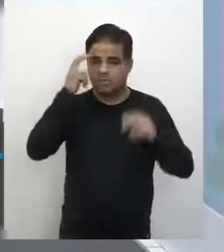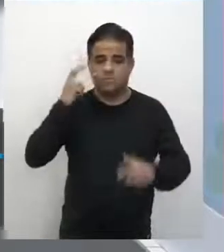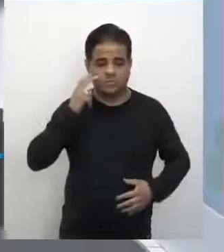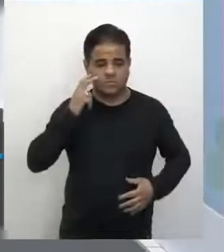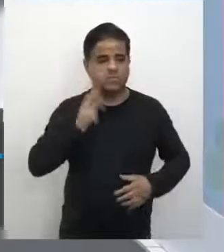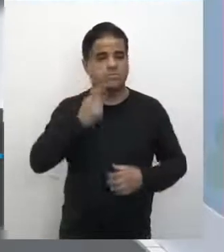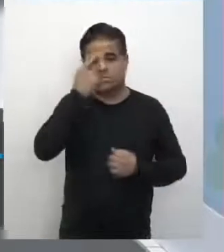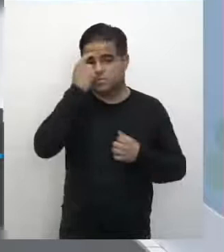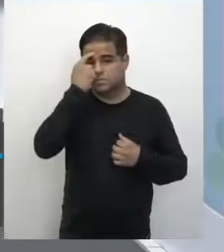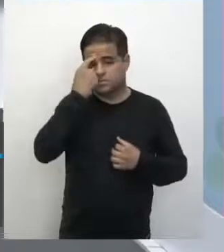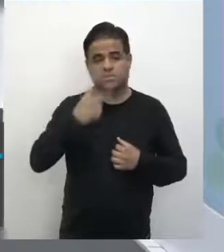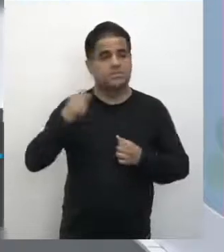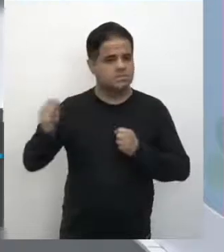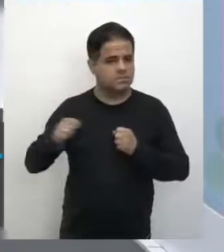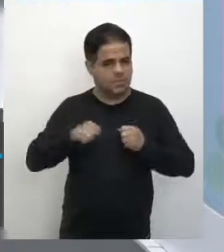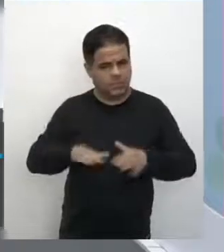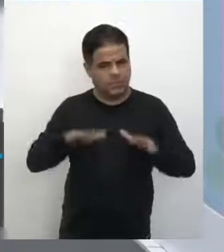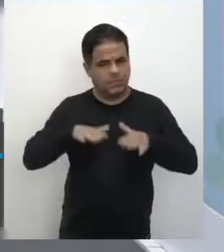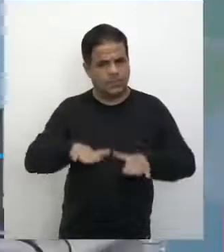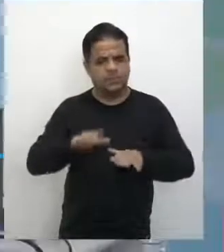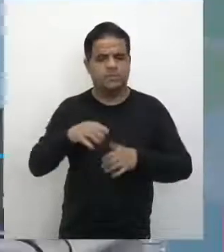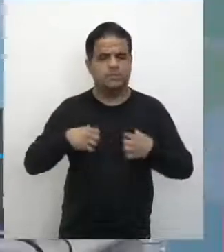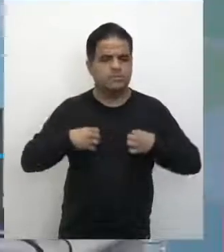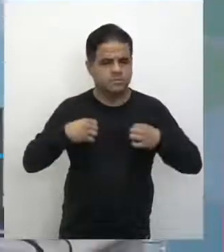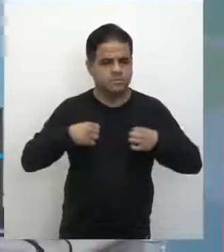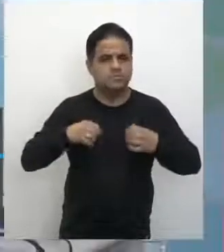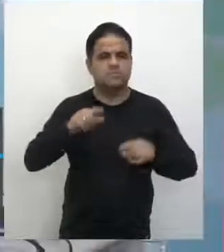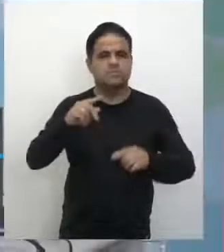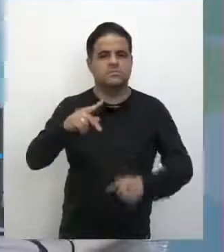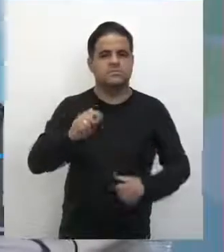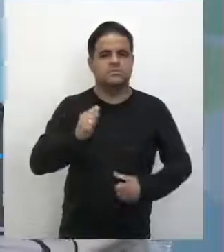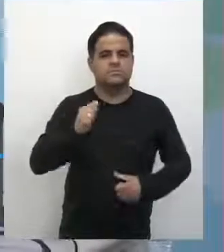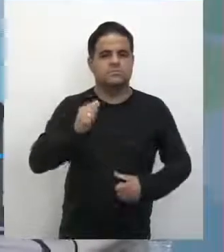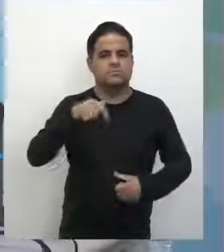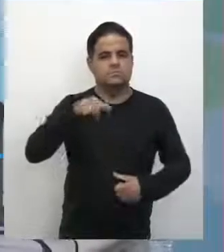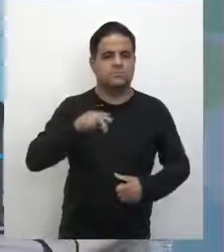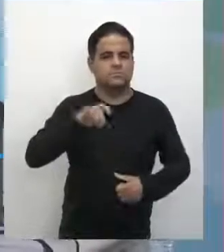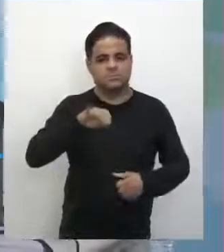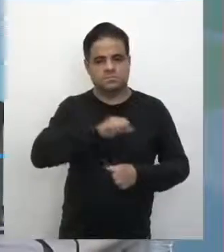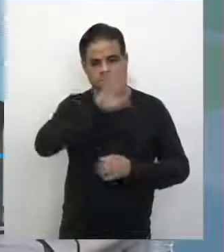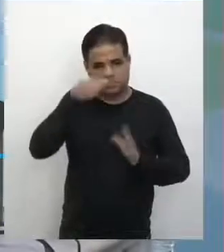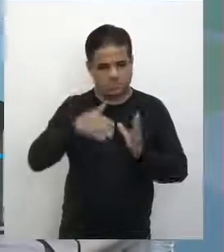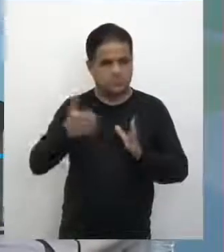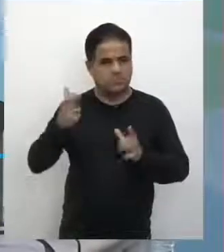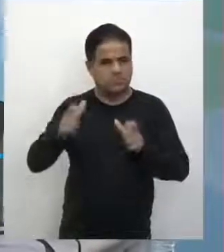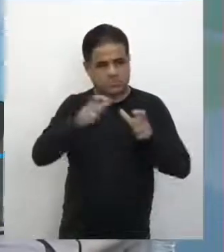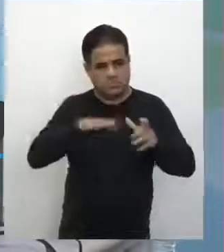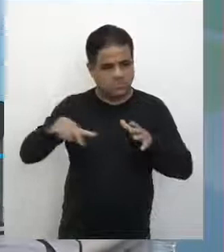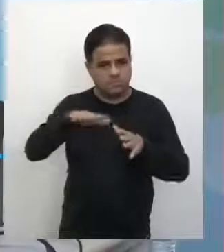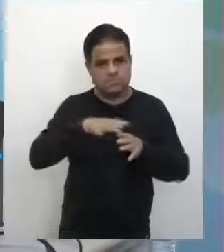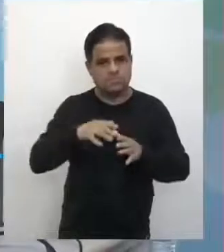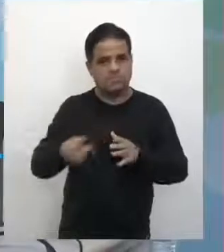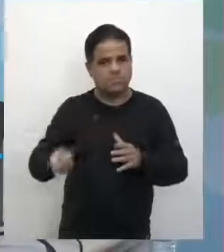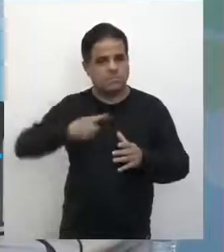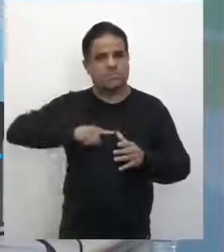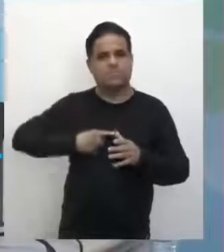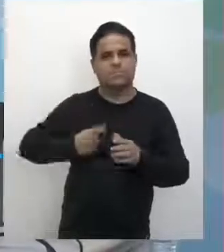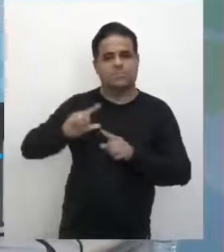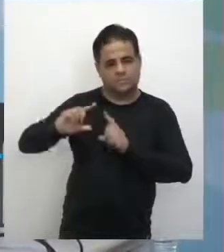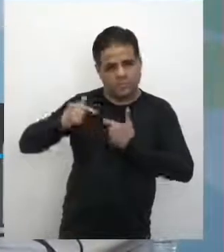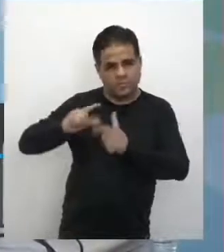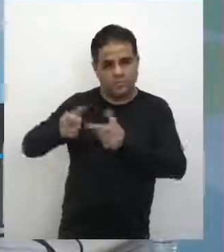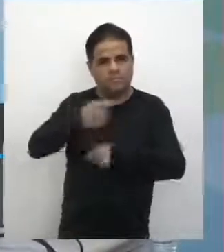A Índia, uma grande produtora de tecidos, e o Paquistão também, como já fez parte todo mundo do mesmo território, herdou essa tradição